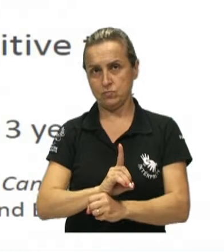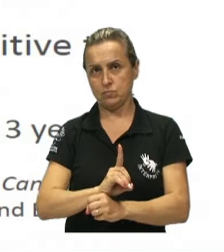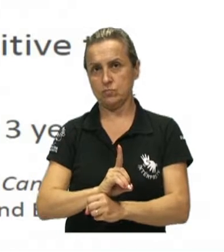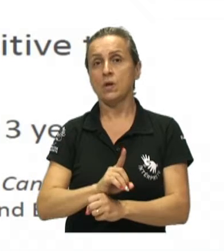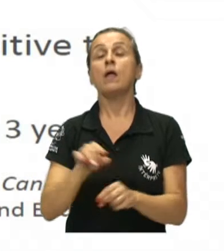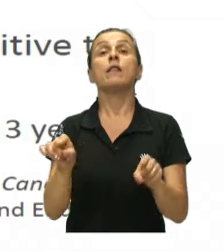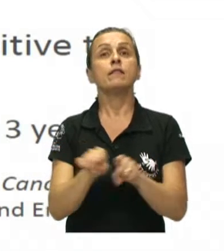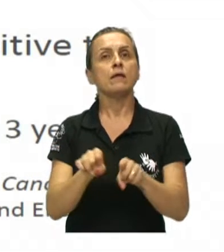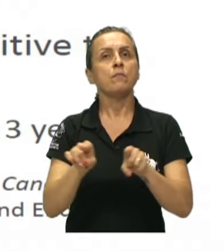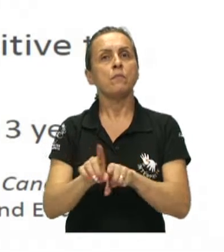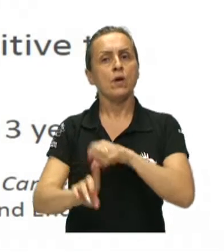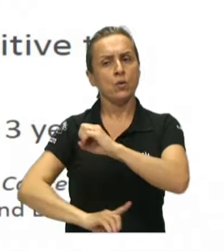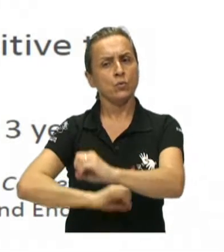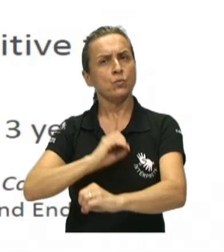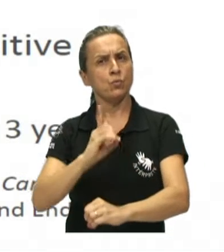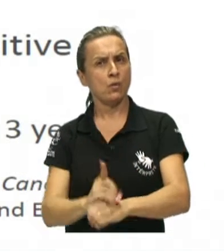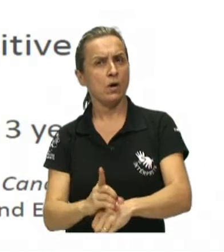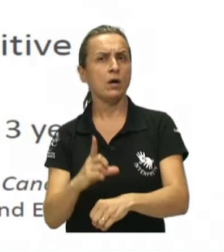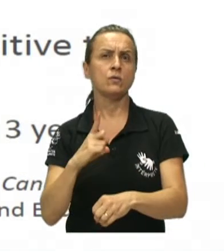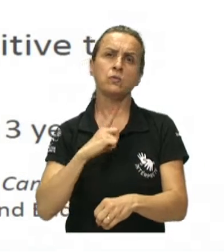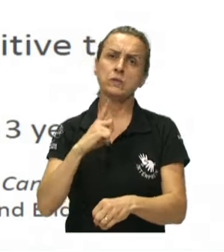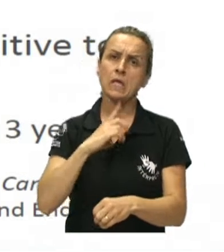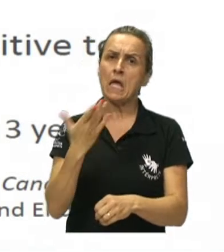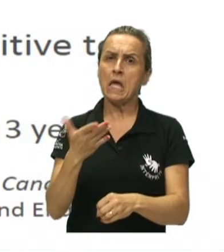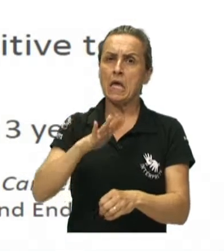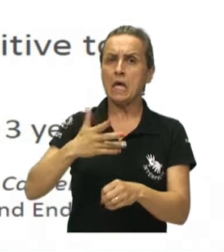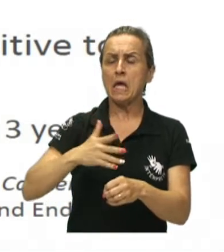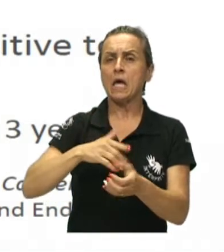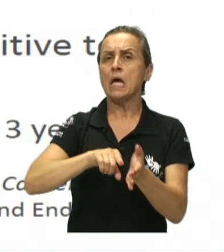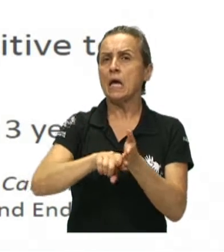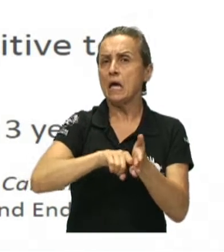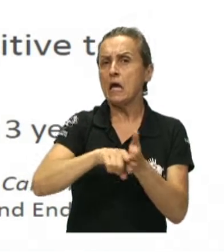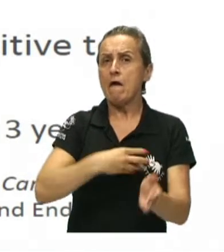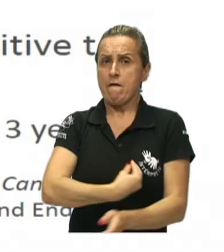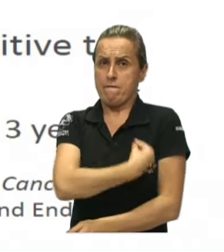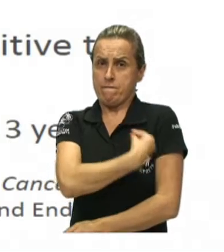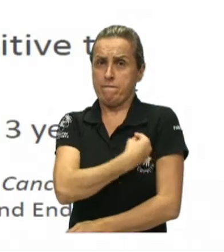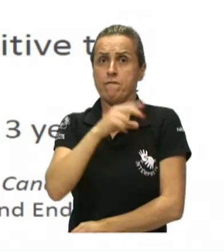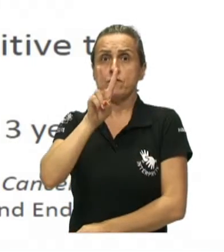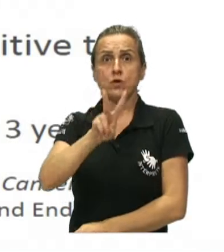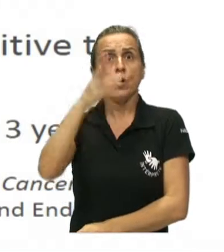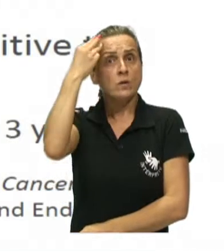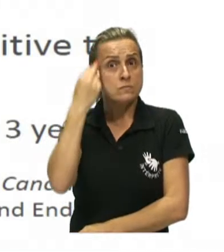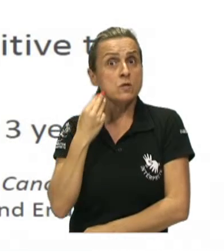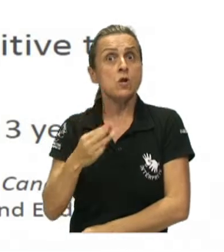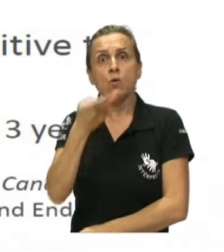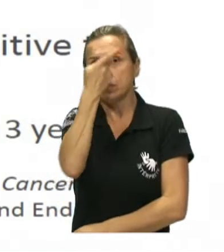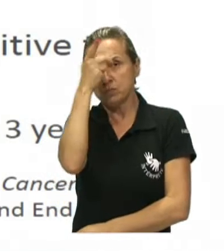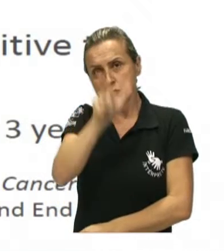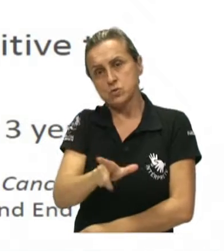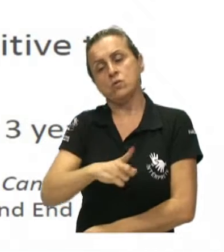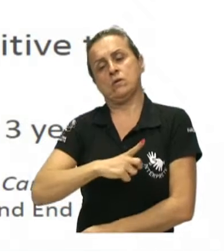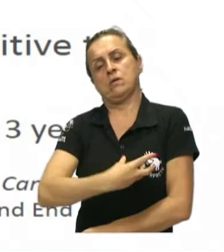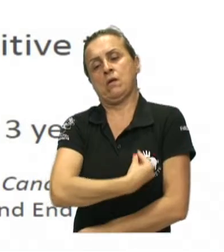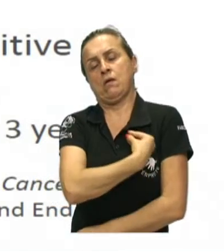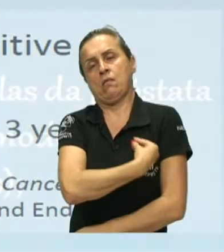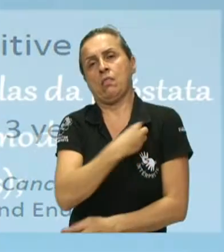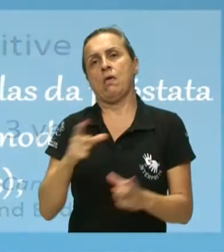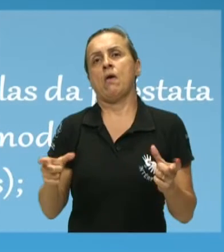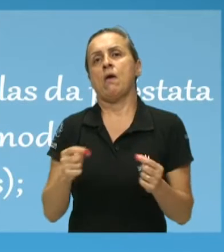ano tem diagnóstico, vivem nos Estados Unidos 2 milhões de pessoas convivendo com câncer de próstata.